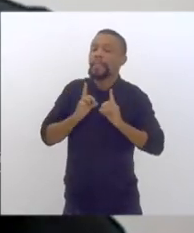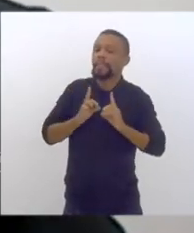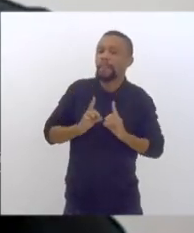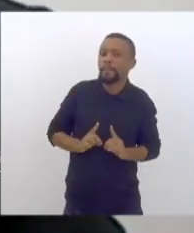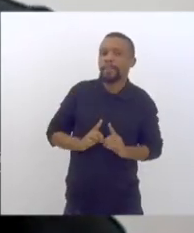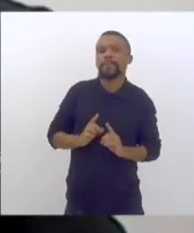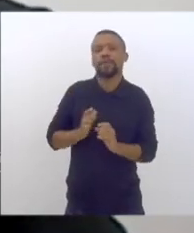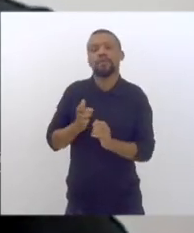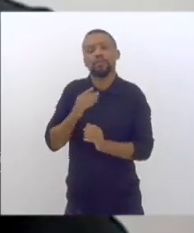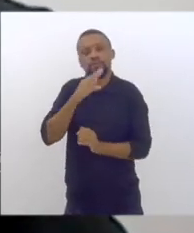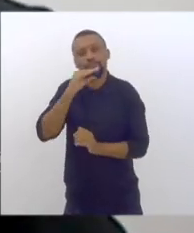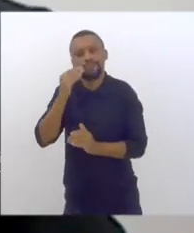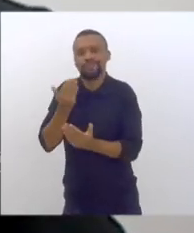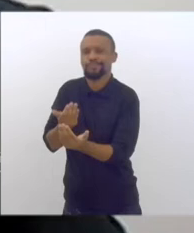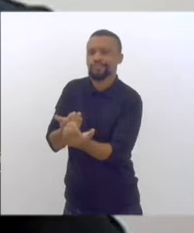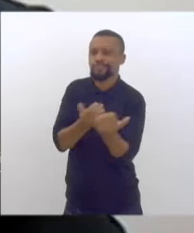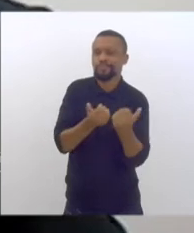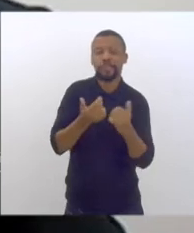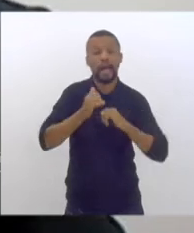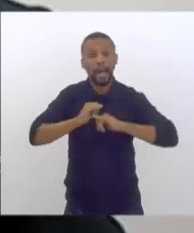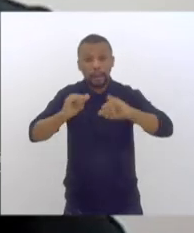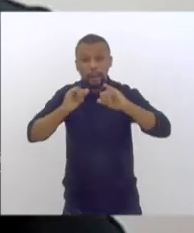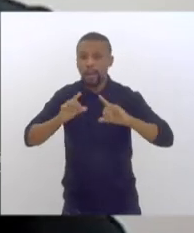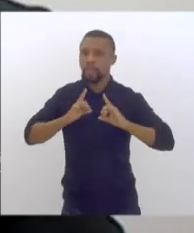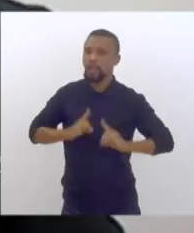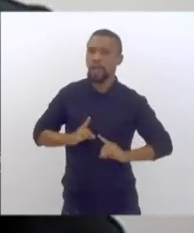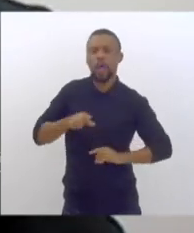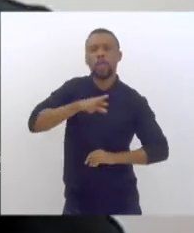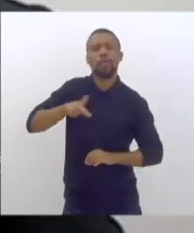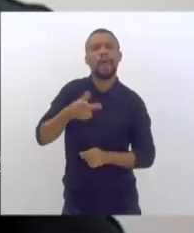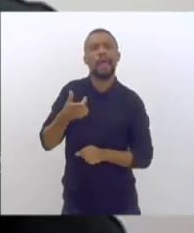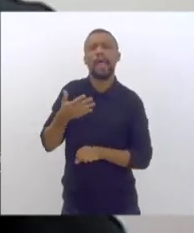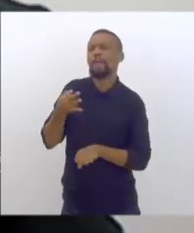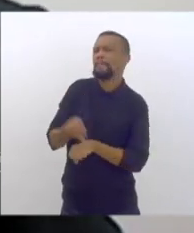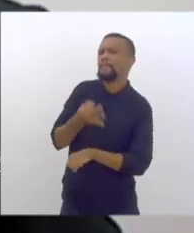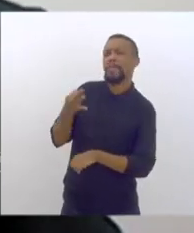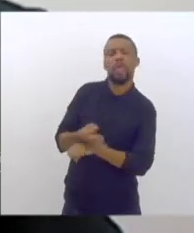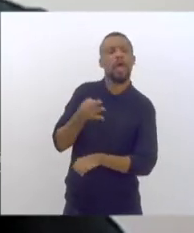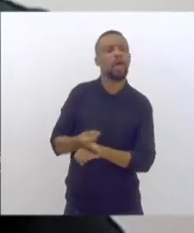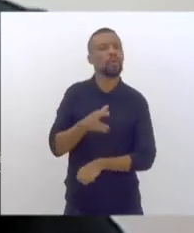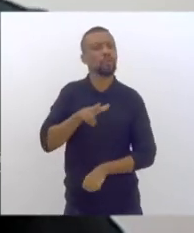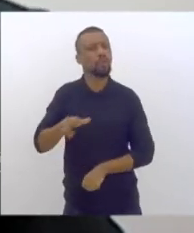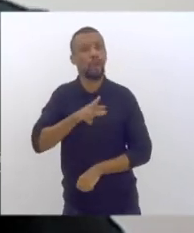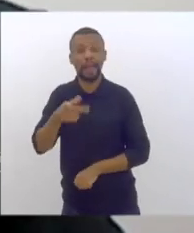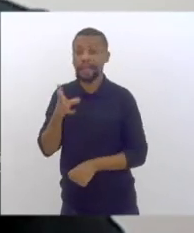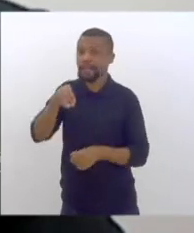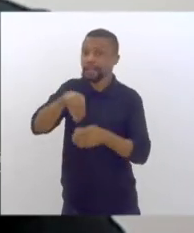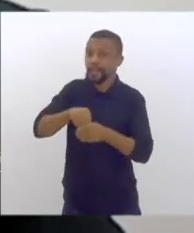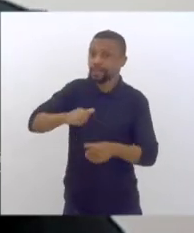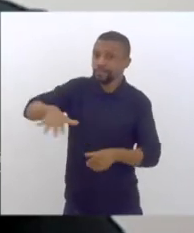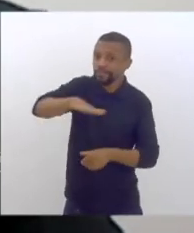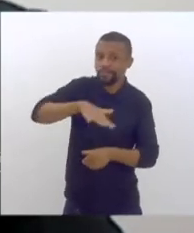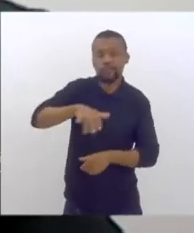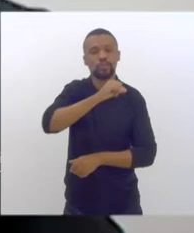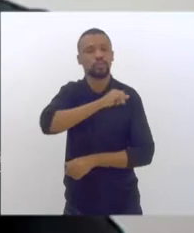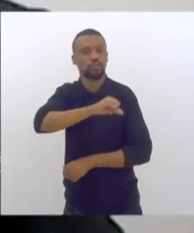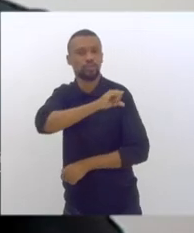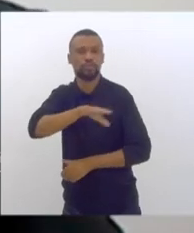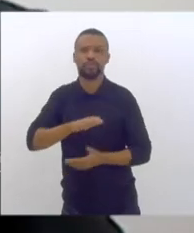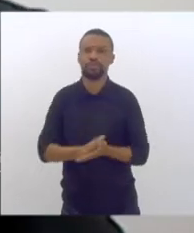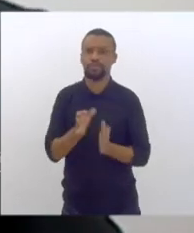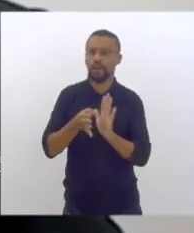e a campanha depressão não é birra no ano do Estado do Rio de Janeiro o parecer